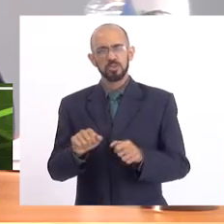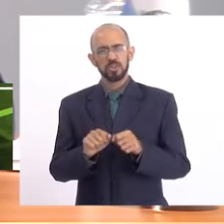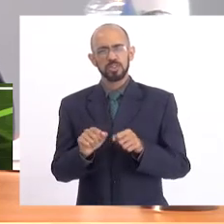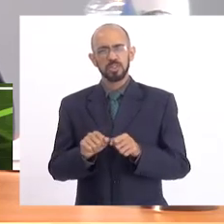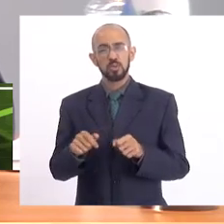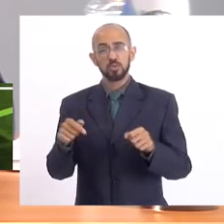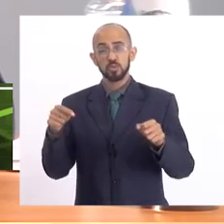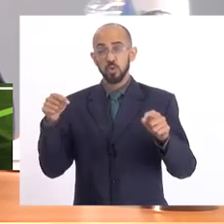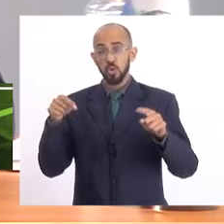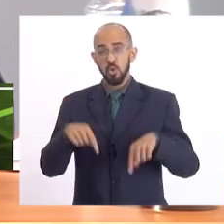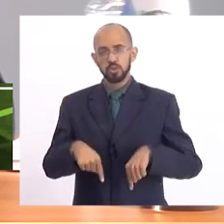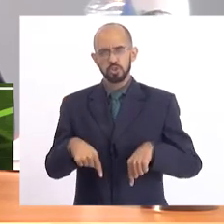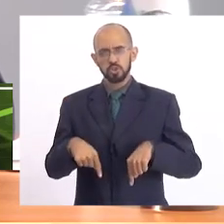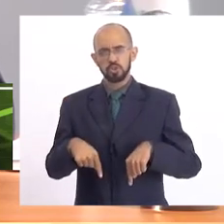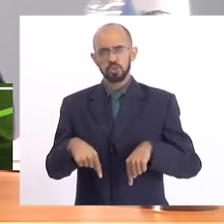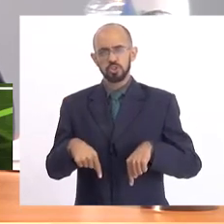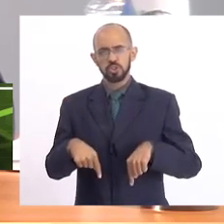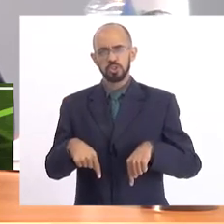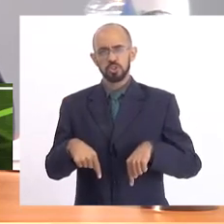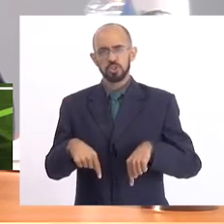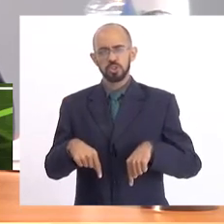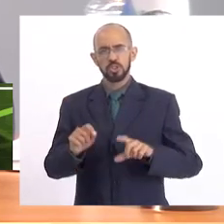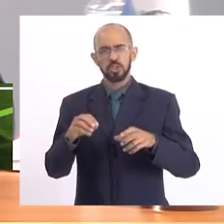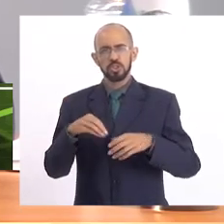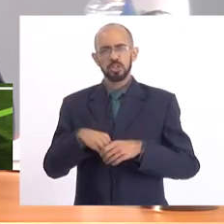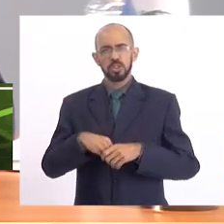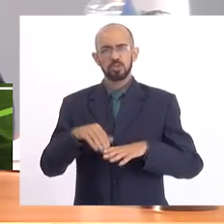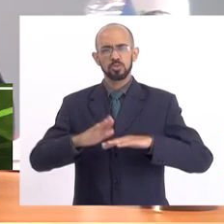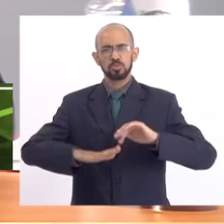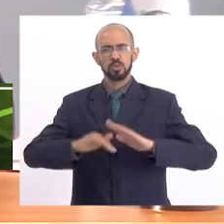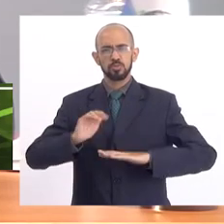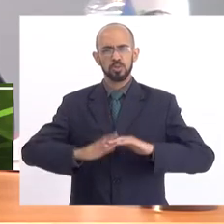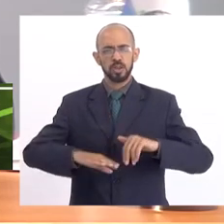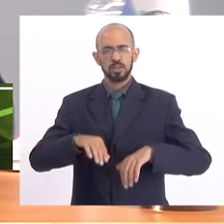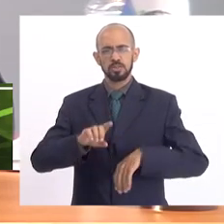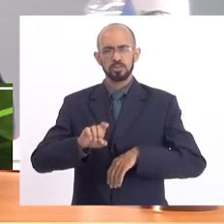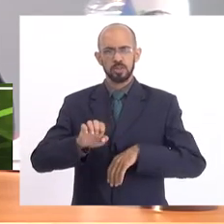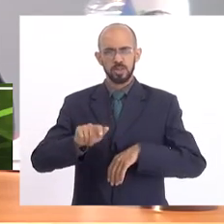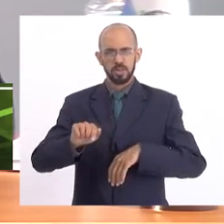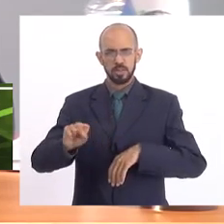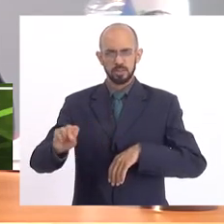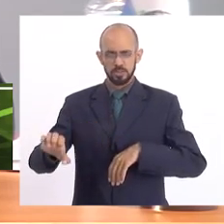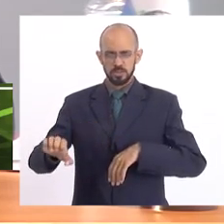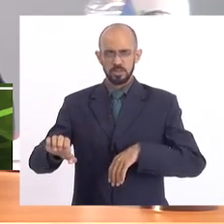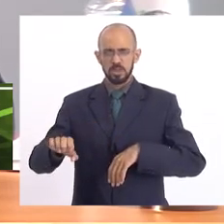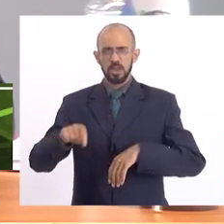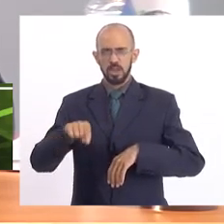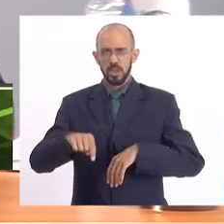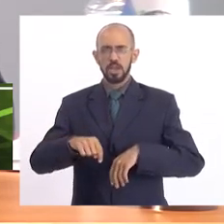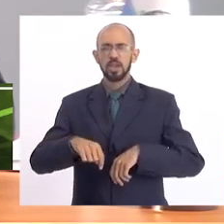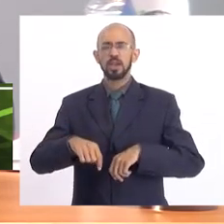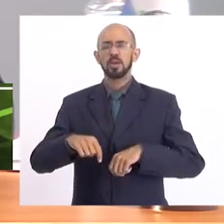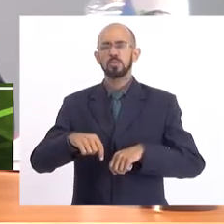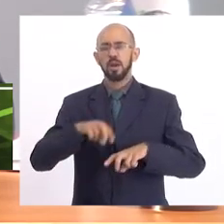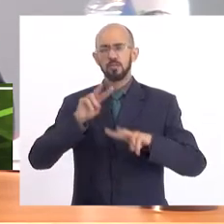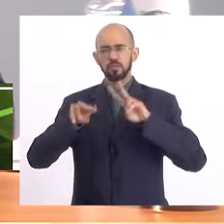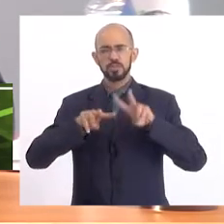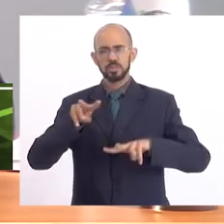hoje pelo corpo funcional dentro do Degase. Então, é mais uma coisa, é mais uma visão que a gente